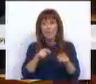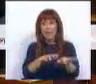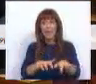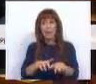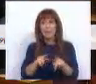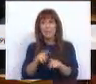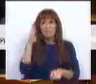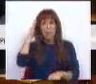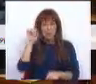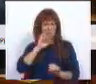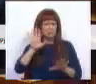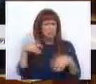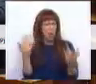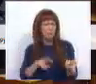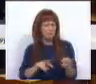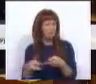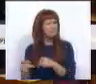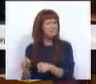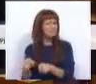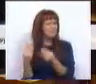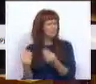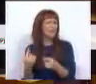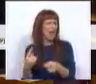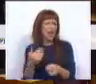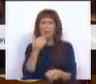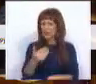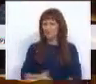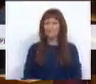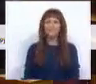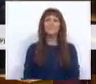julgo que será possível corrigir esta injustiça. Obrigado.